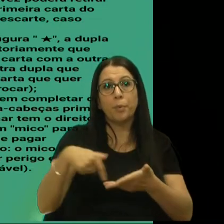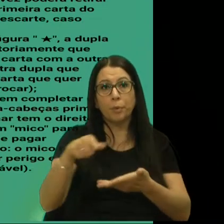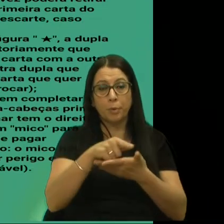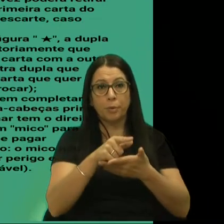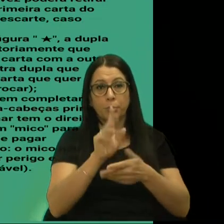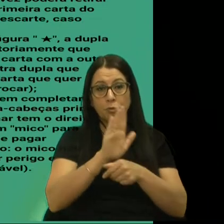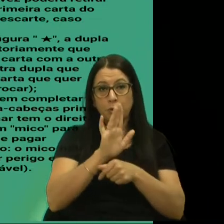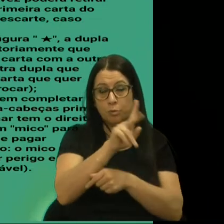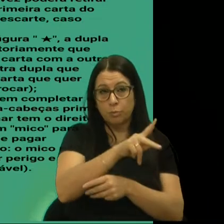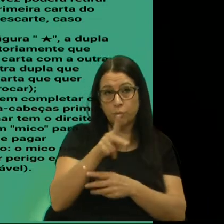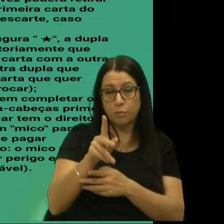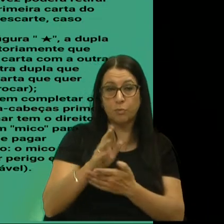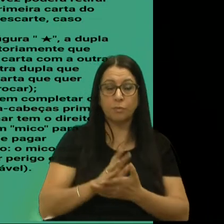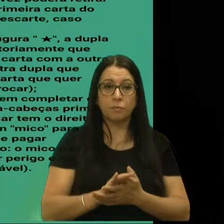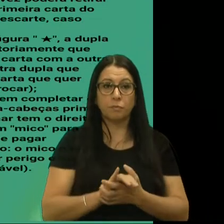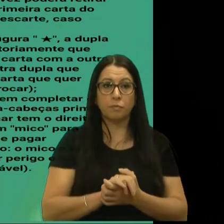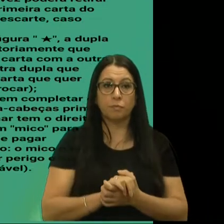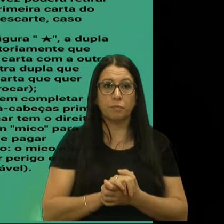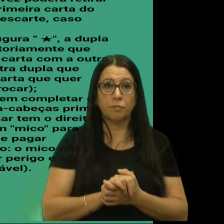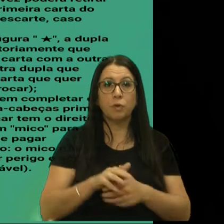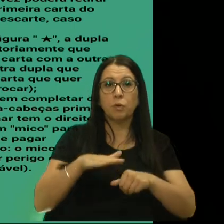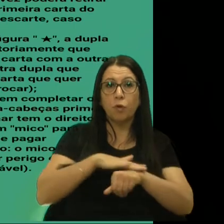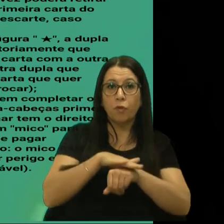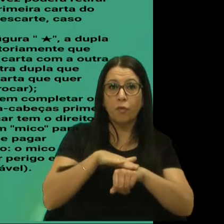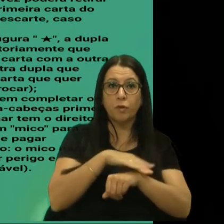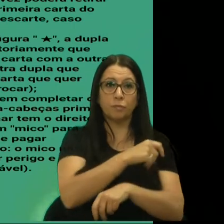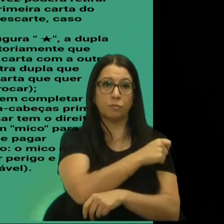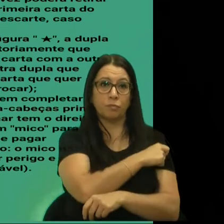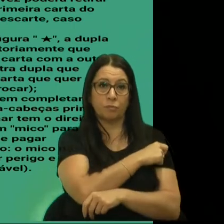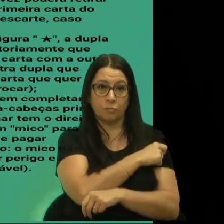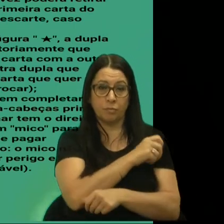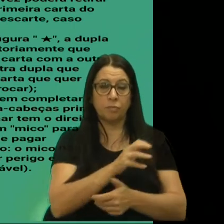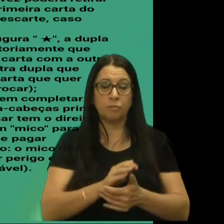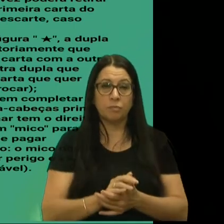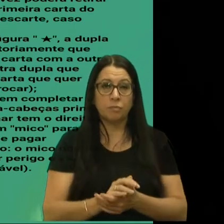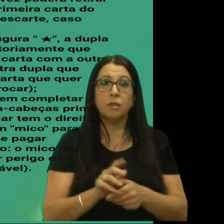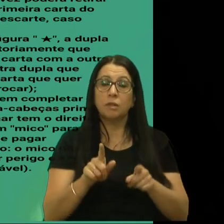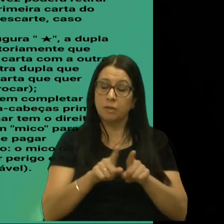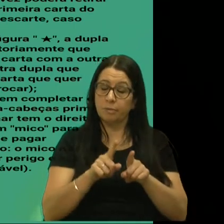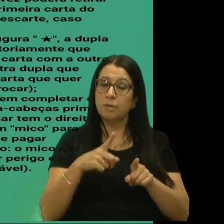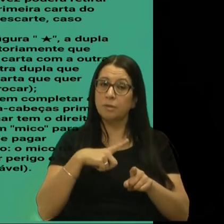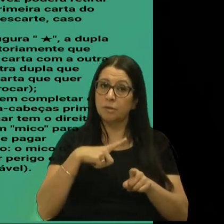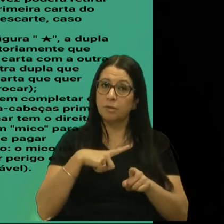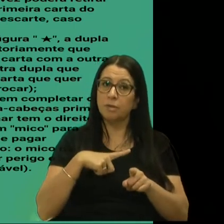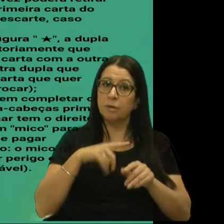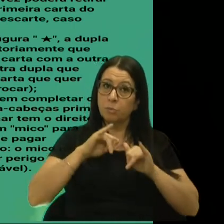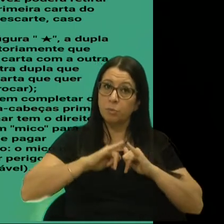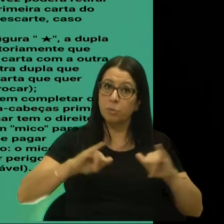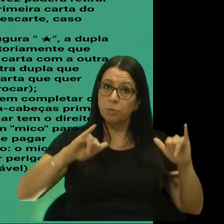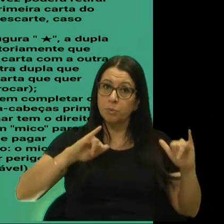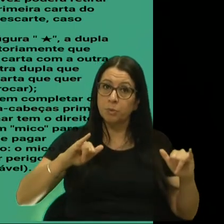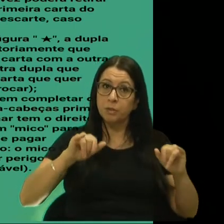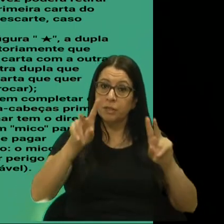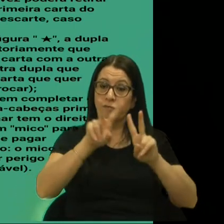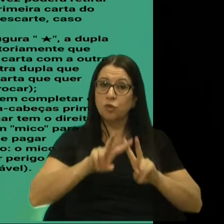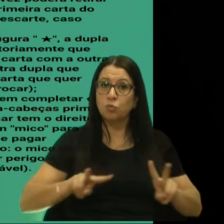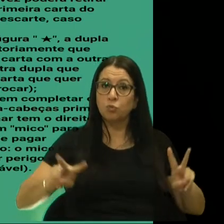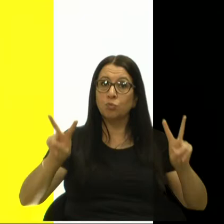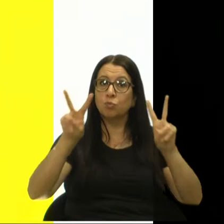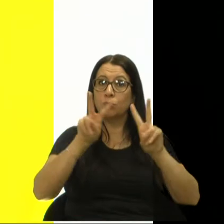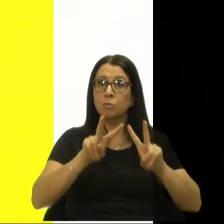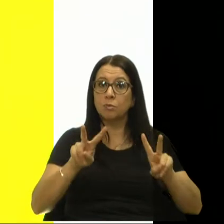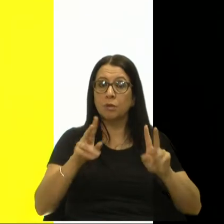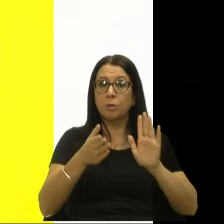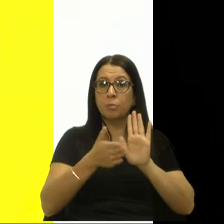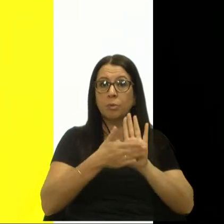os professores conversar com os alunos. Também temos uma campanha visual, que daí propõe